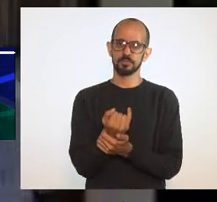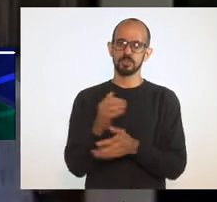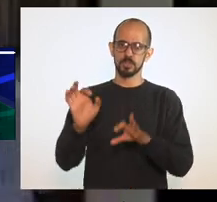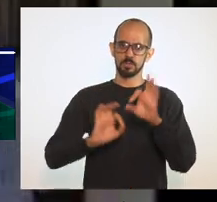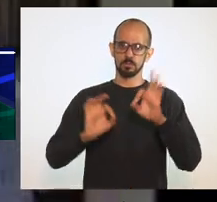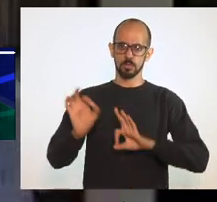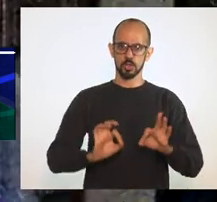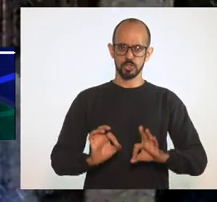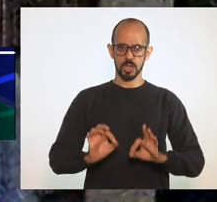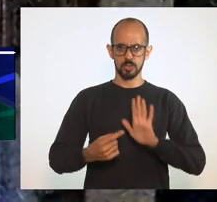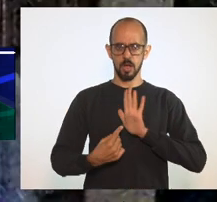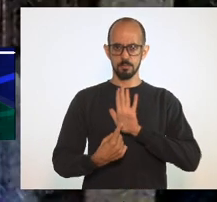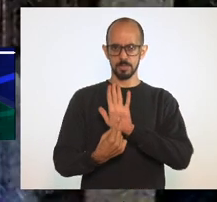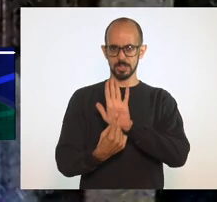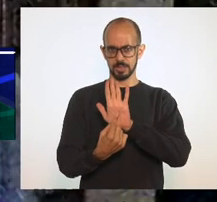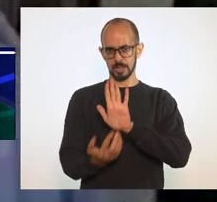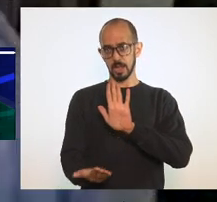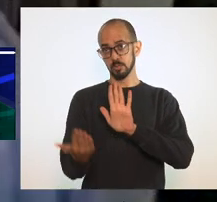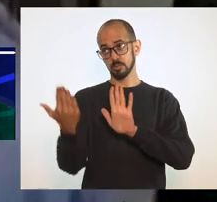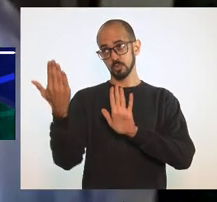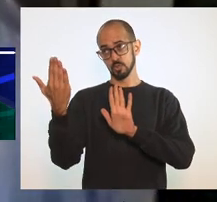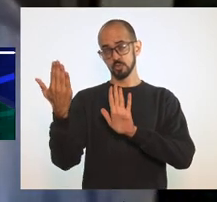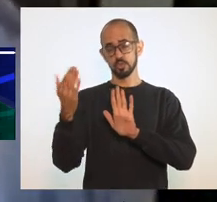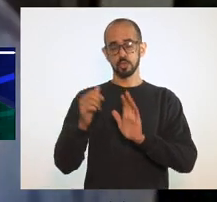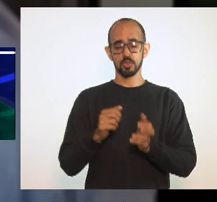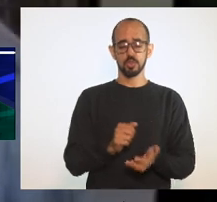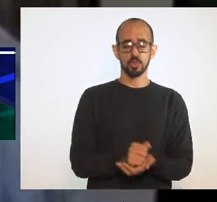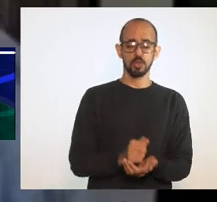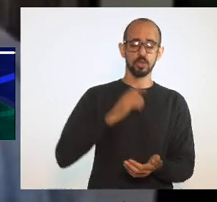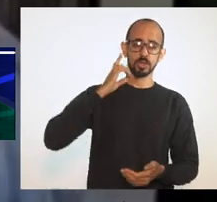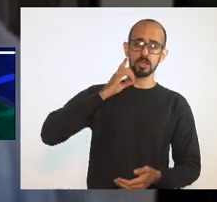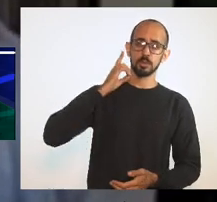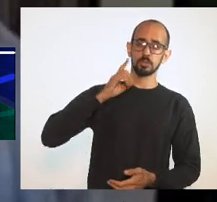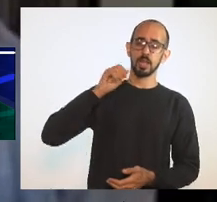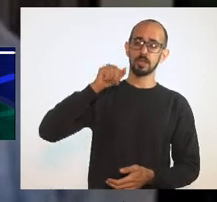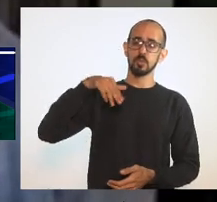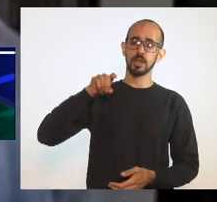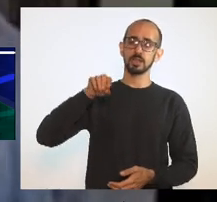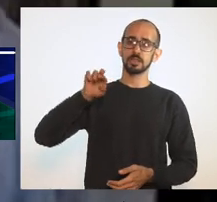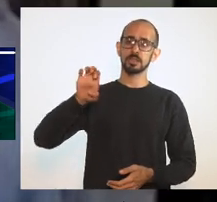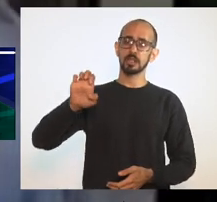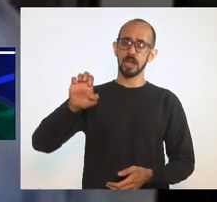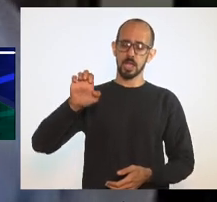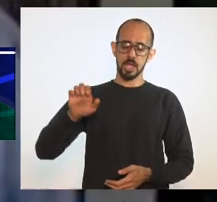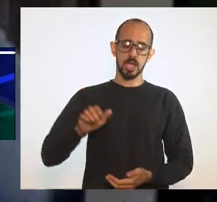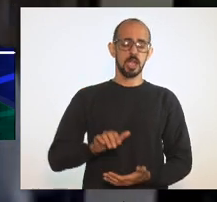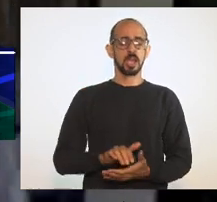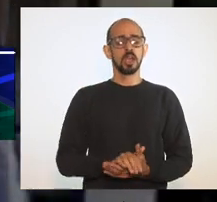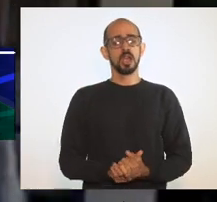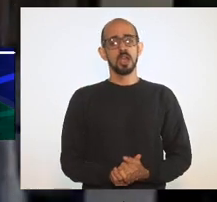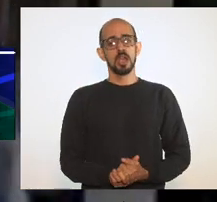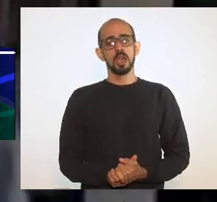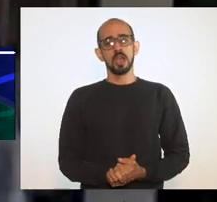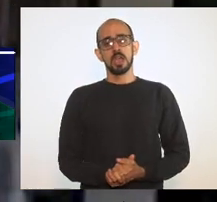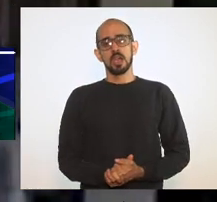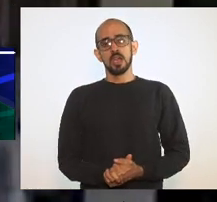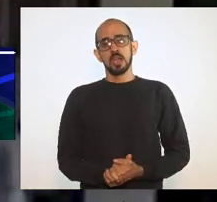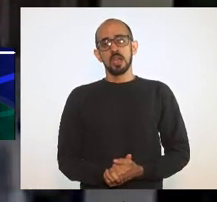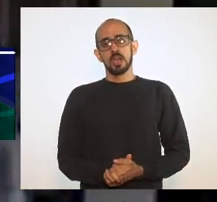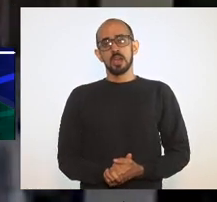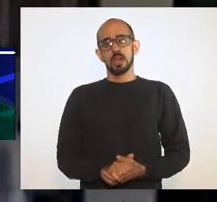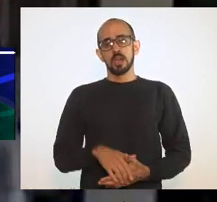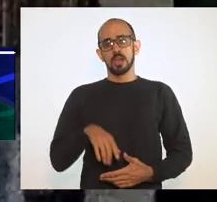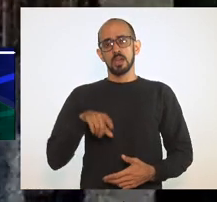projeto apresentado por Vossa Excelência, deputado André Siciliano, é que